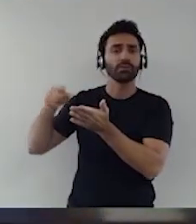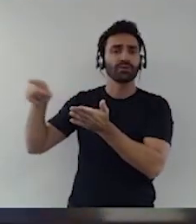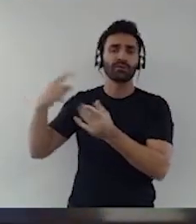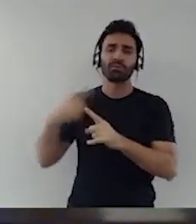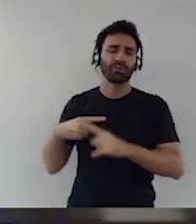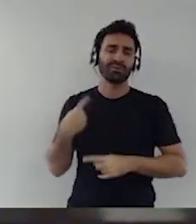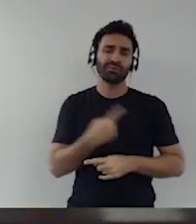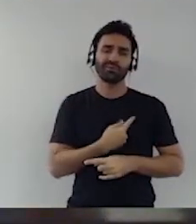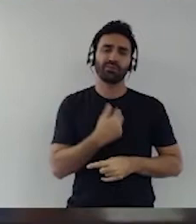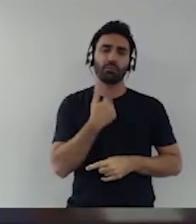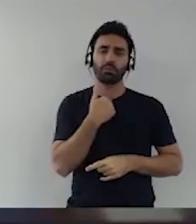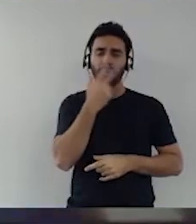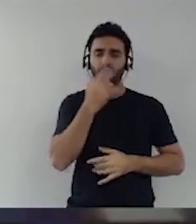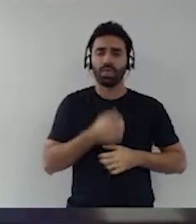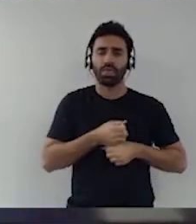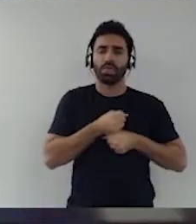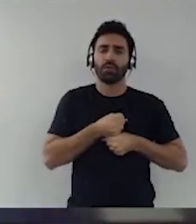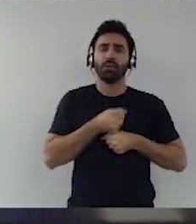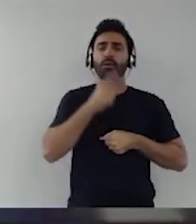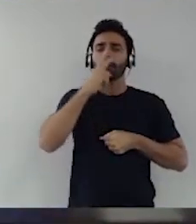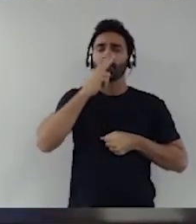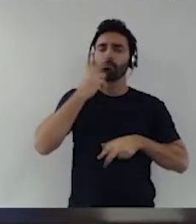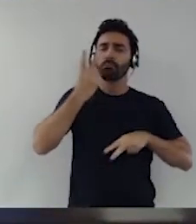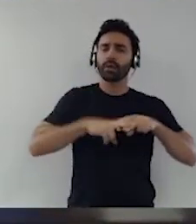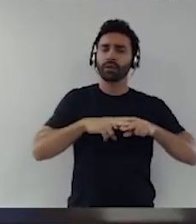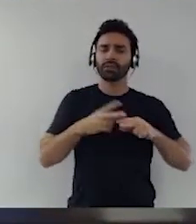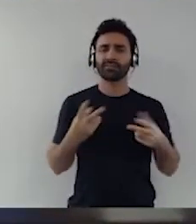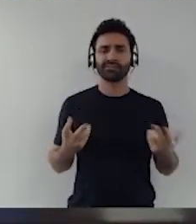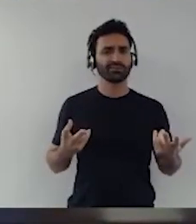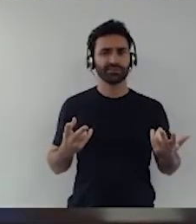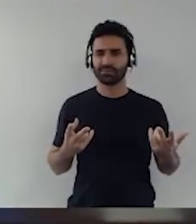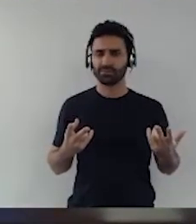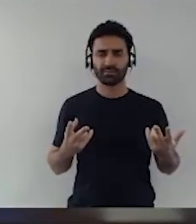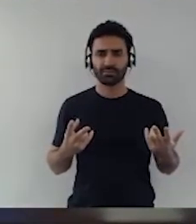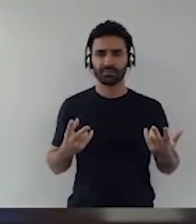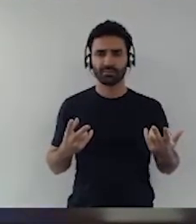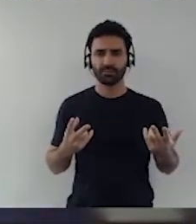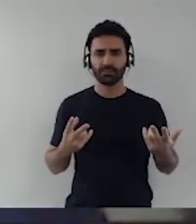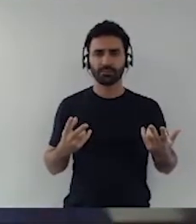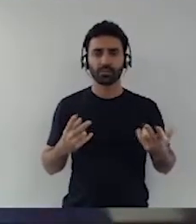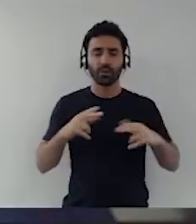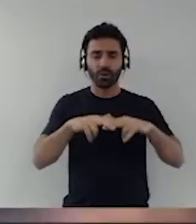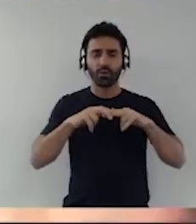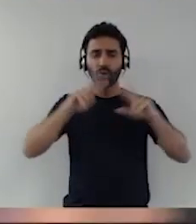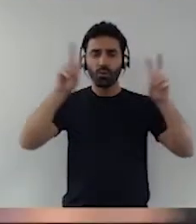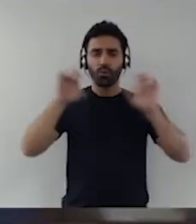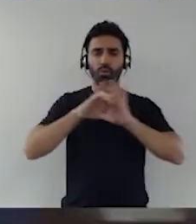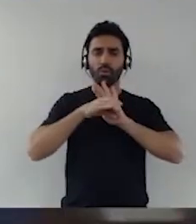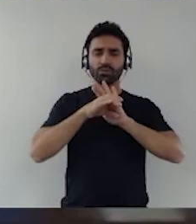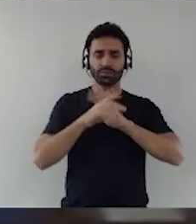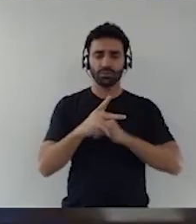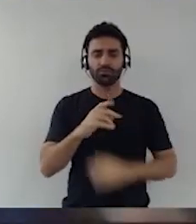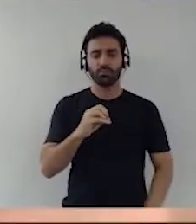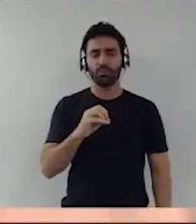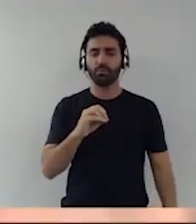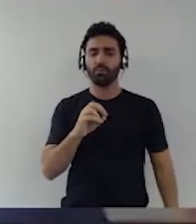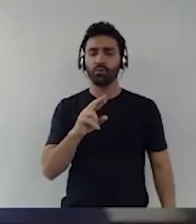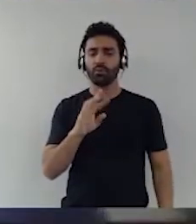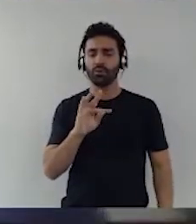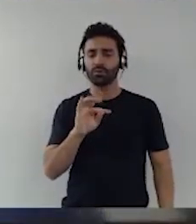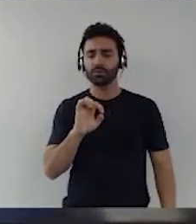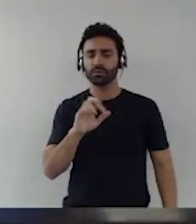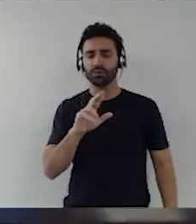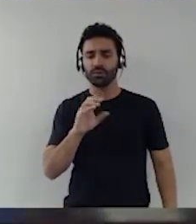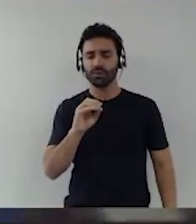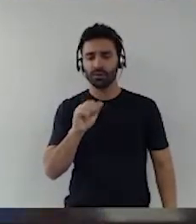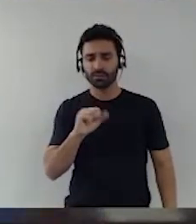estão colocadas dentro dos chamados conceitos de porteiras e boiadas para denunciar, para